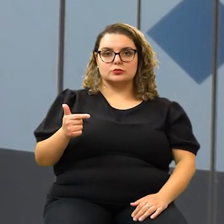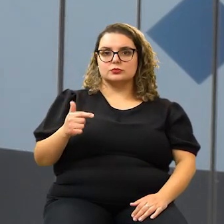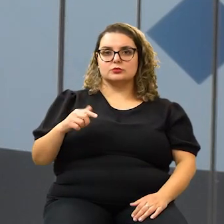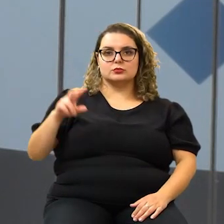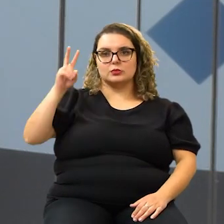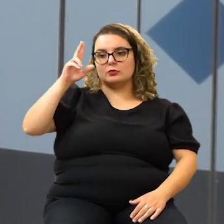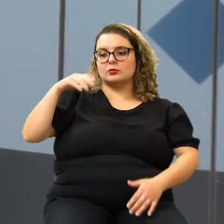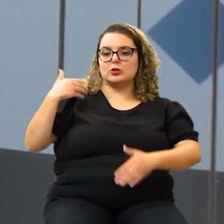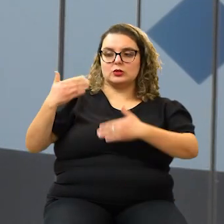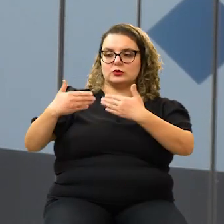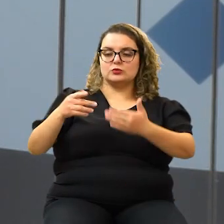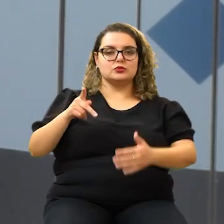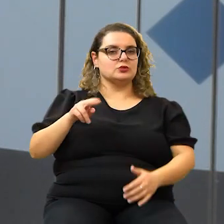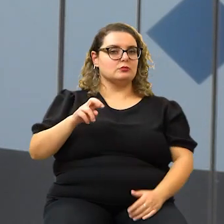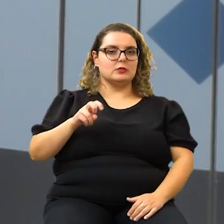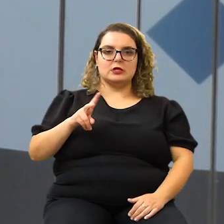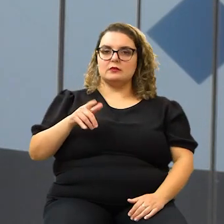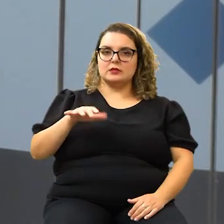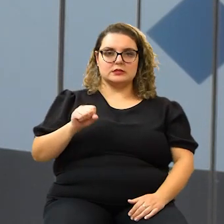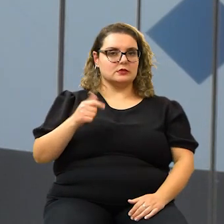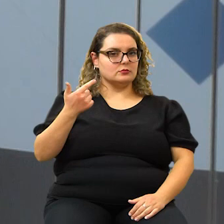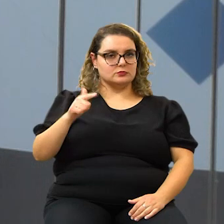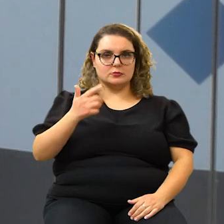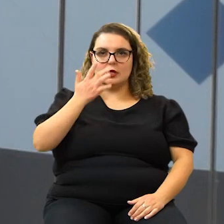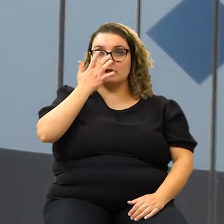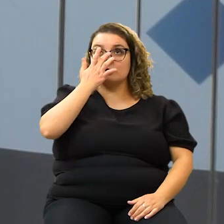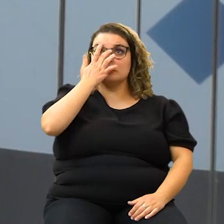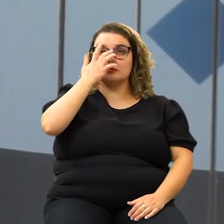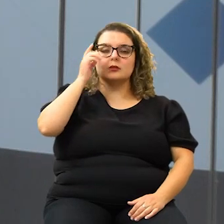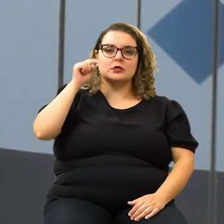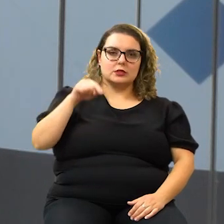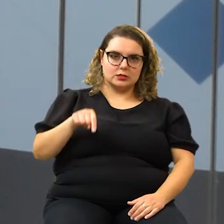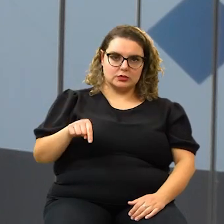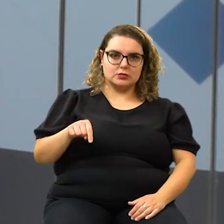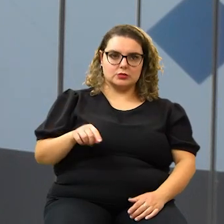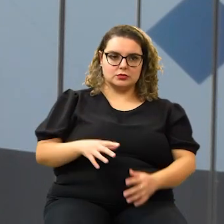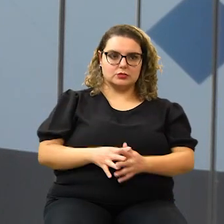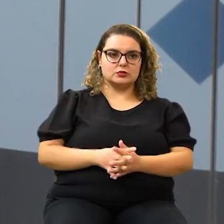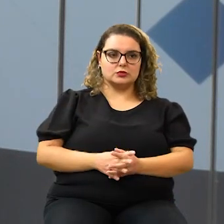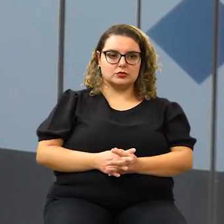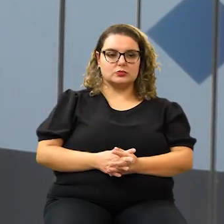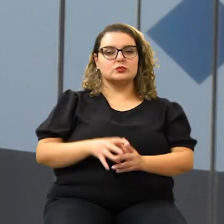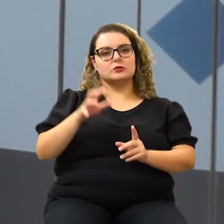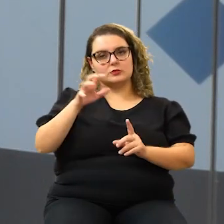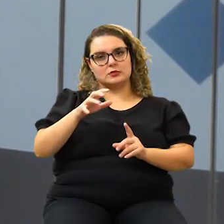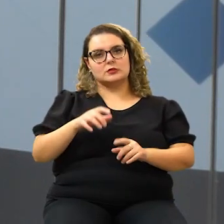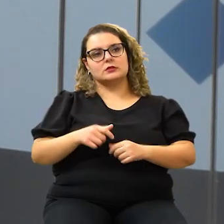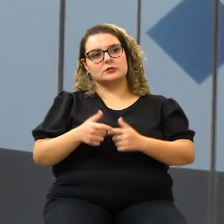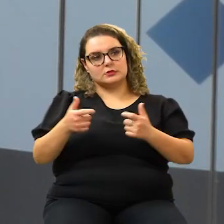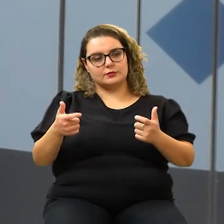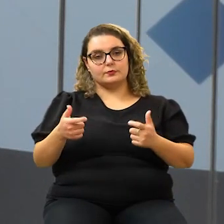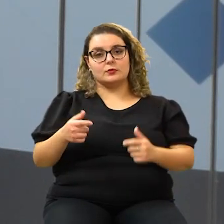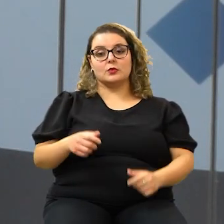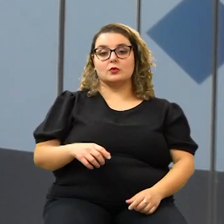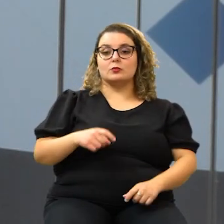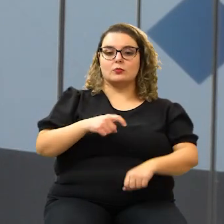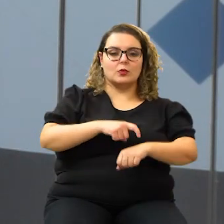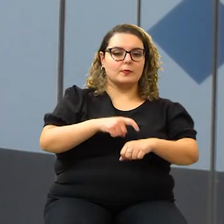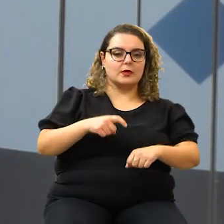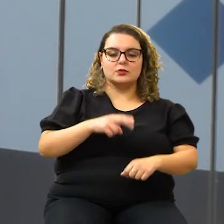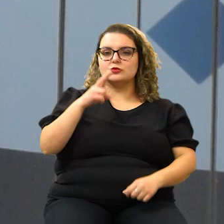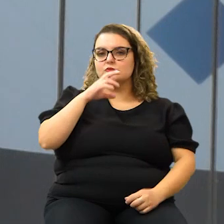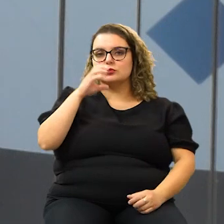de prevenção, tá? Então, isso afeta bastante. Então, numa situação de emergência, não dá para